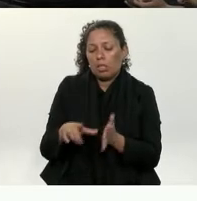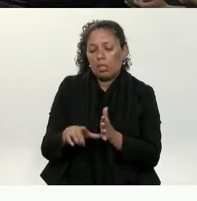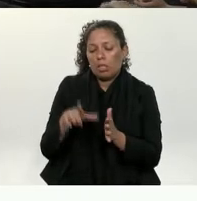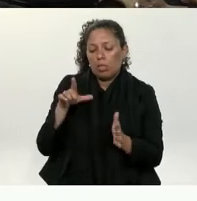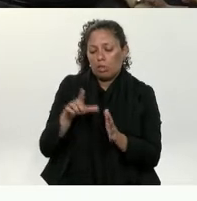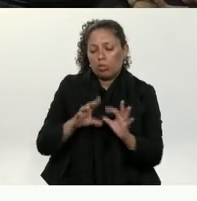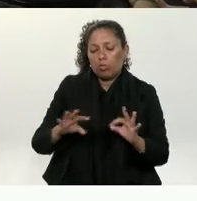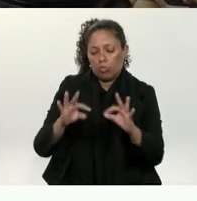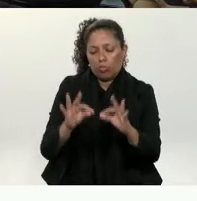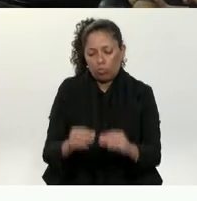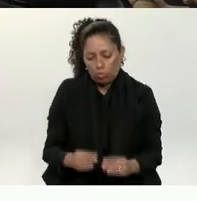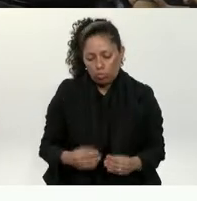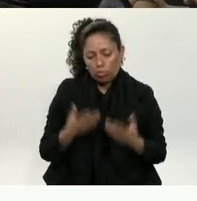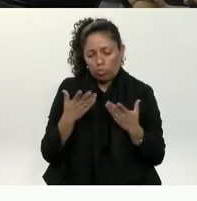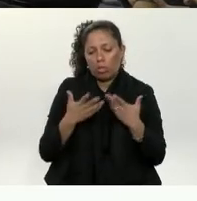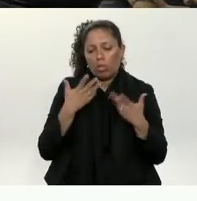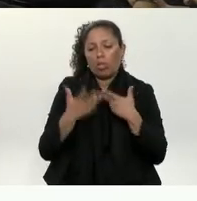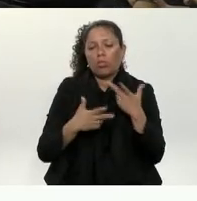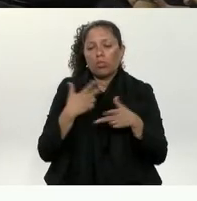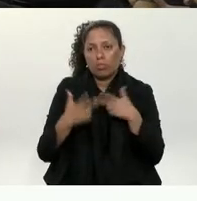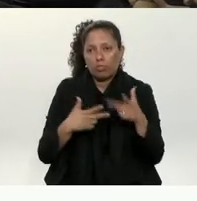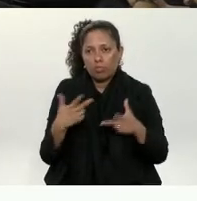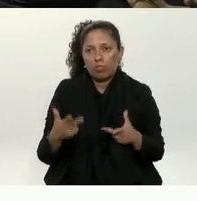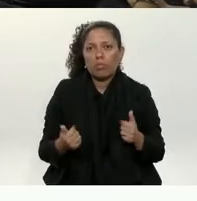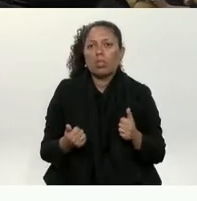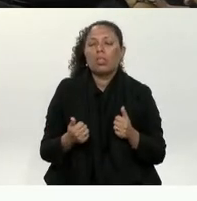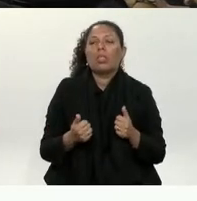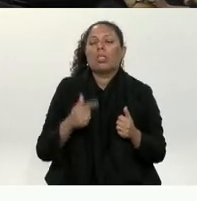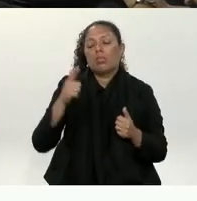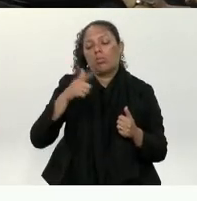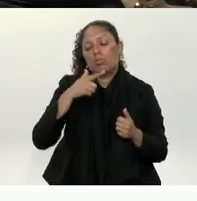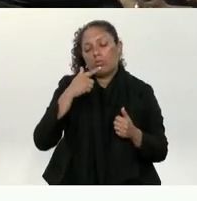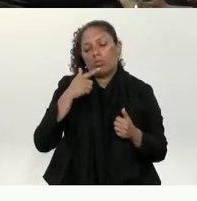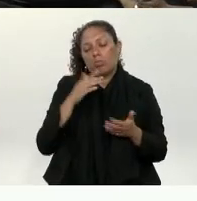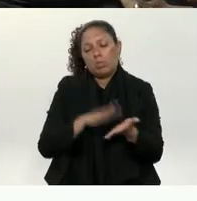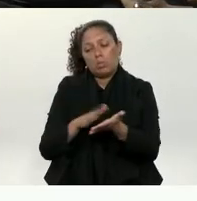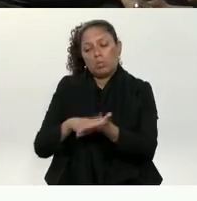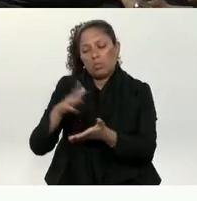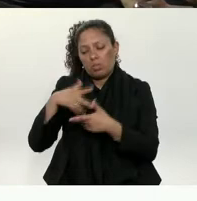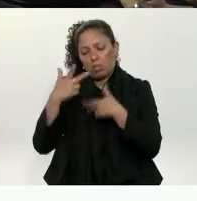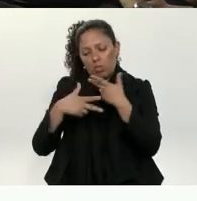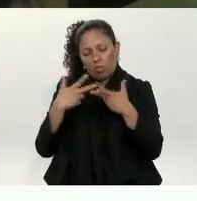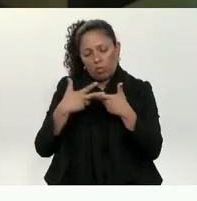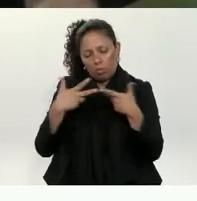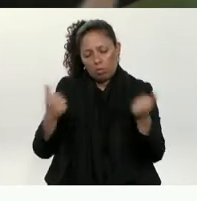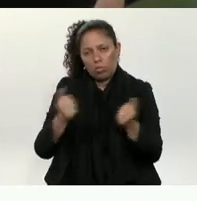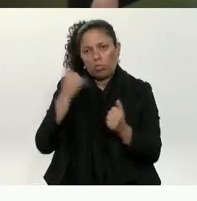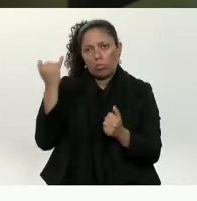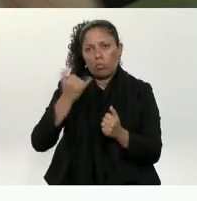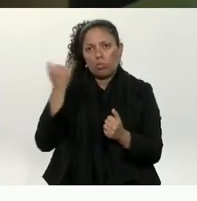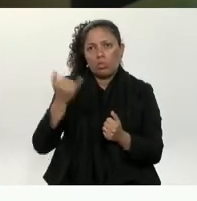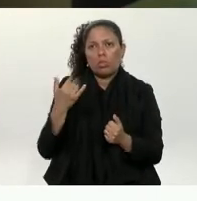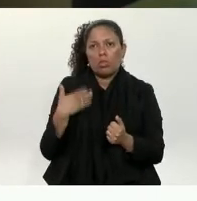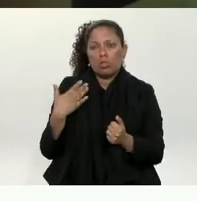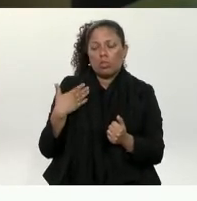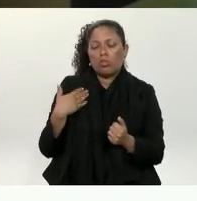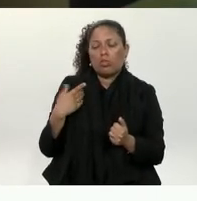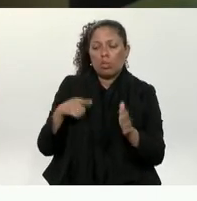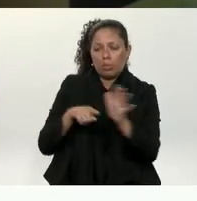agradecer a explanação de Vossa Excelência, bem elucidativa. Eu tinha feito aqui 5 indagações, das quais